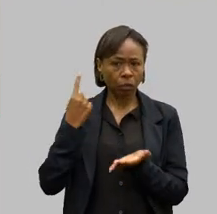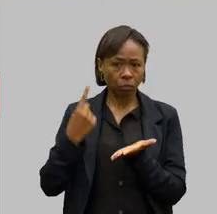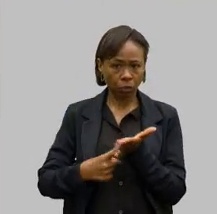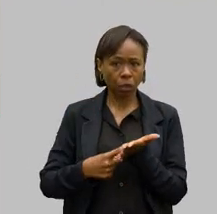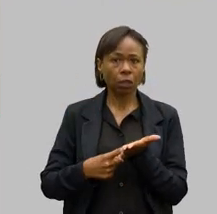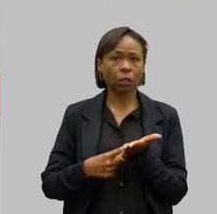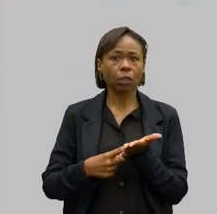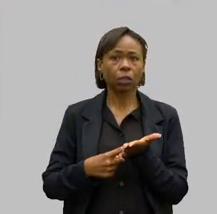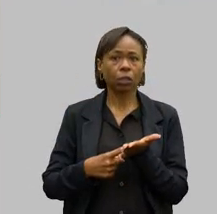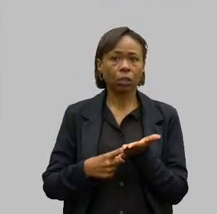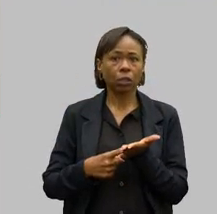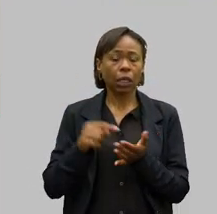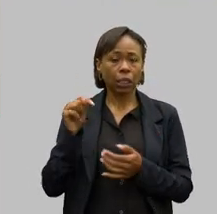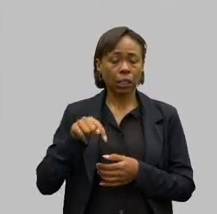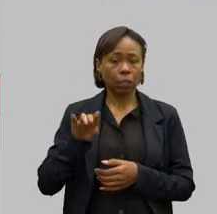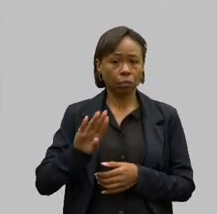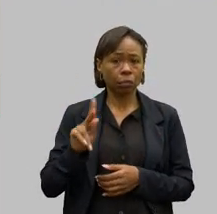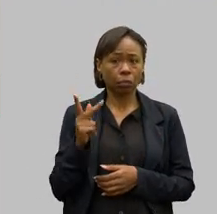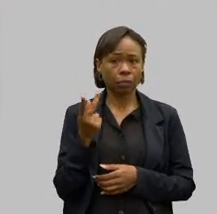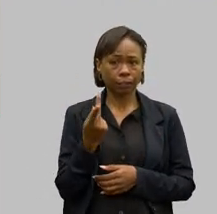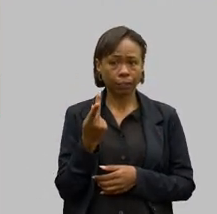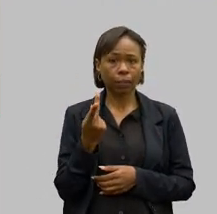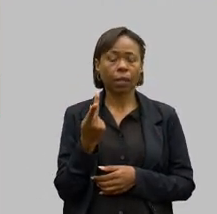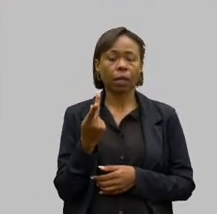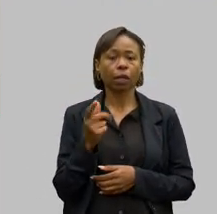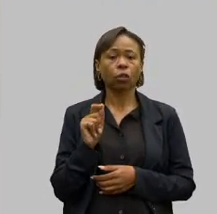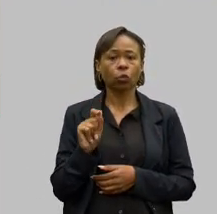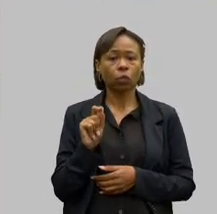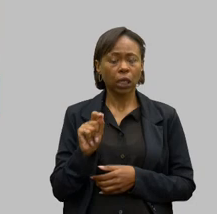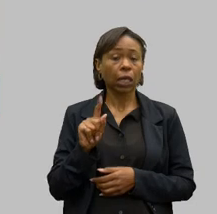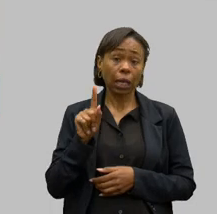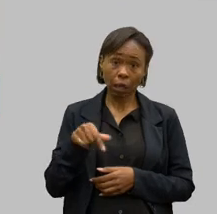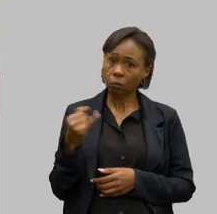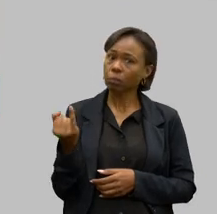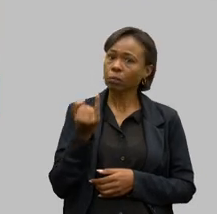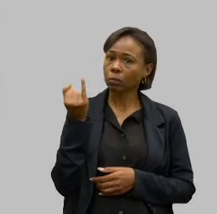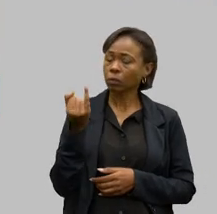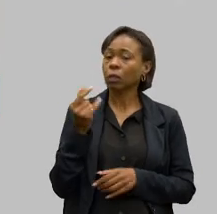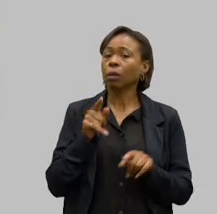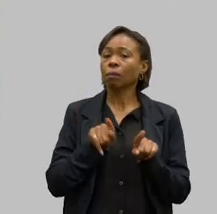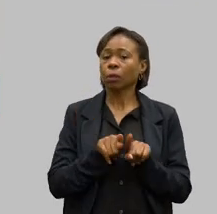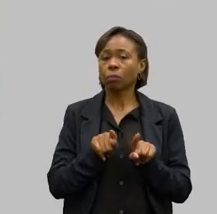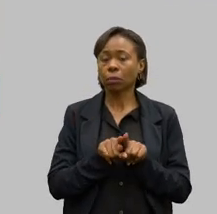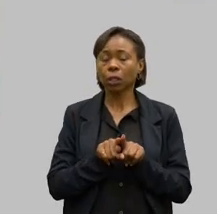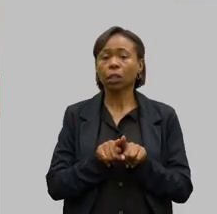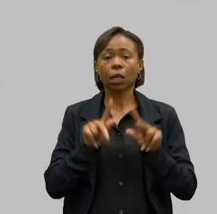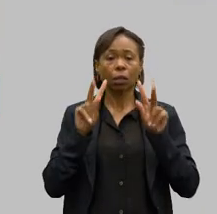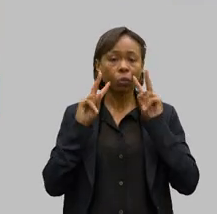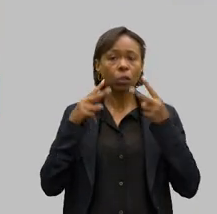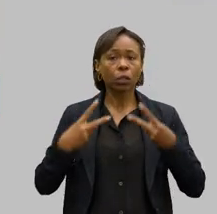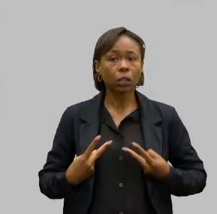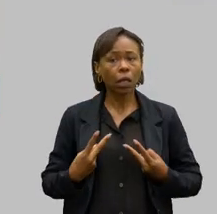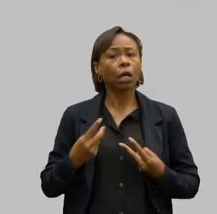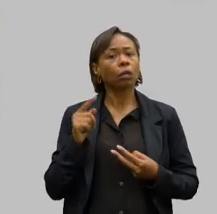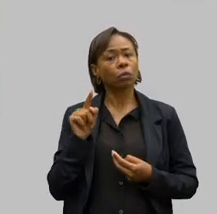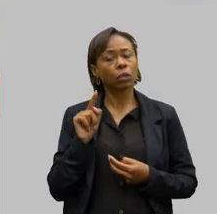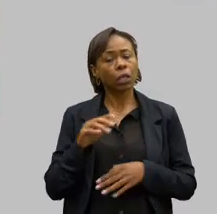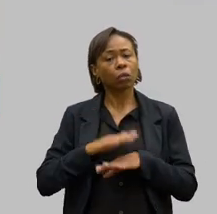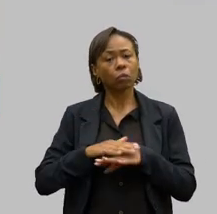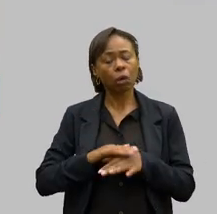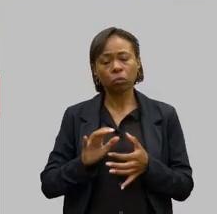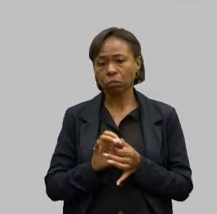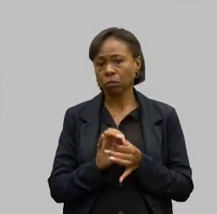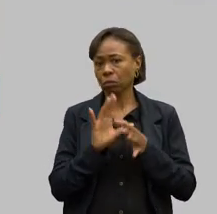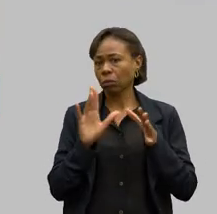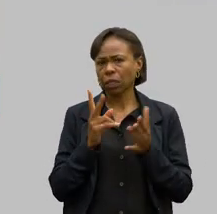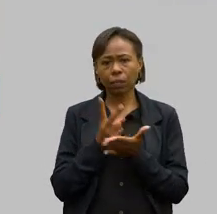das questões do caso aqui de Belo Horizonte, que são muito importantes, mas também reconhecer a disponibilidade que vossa excelência